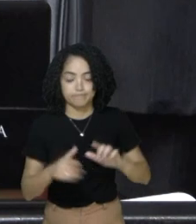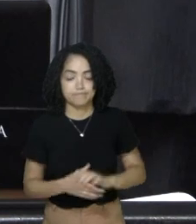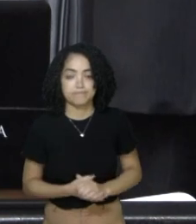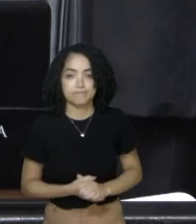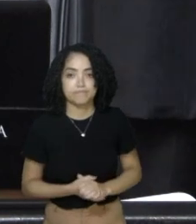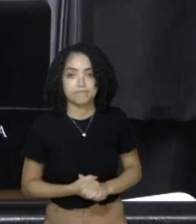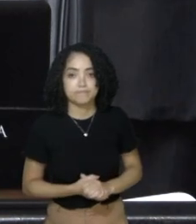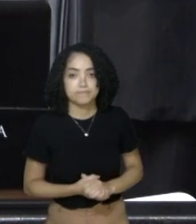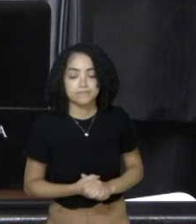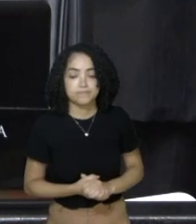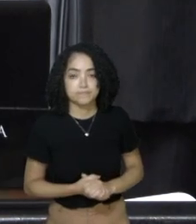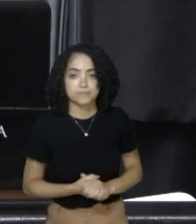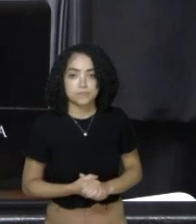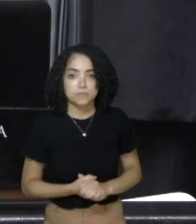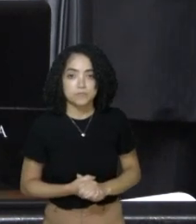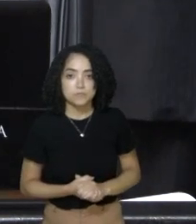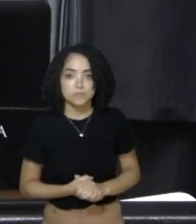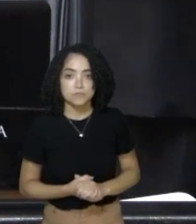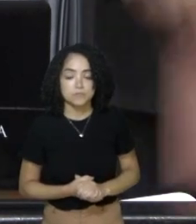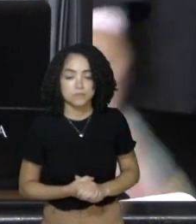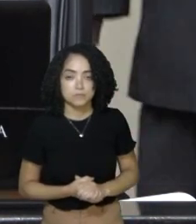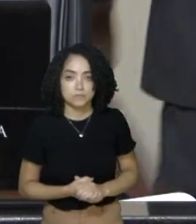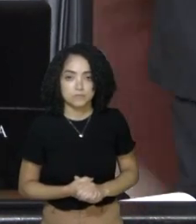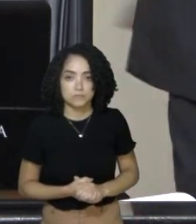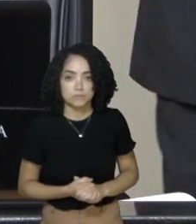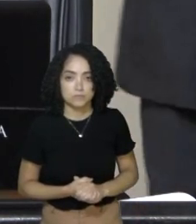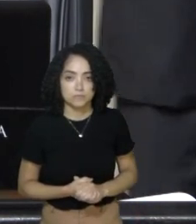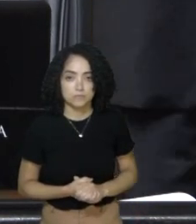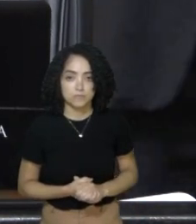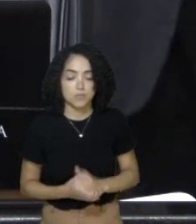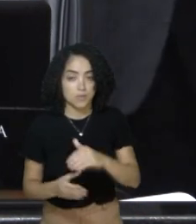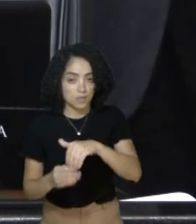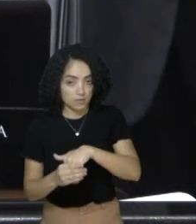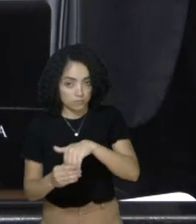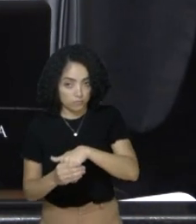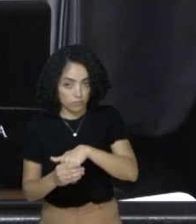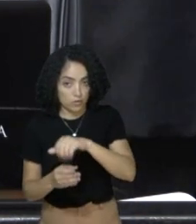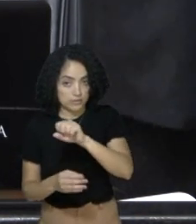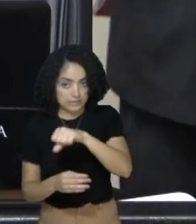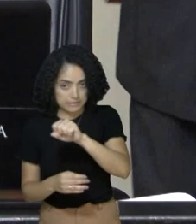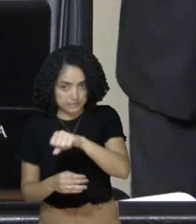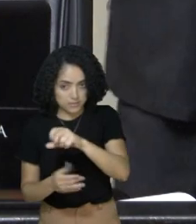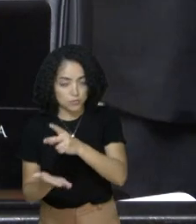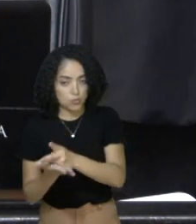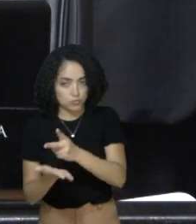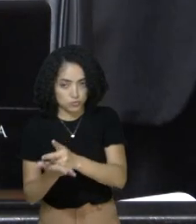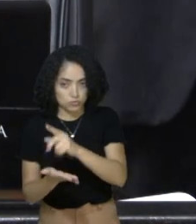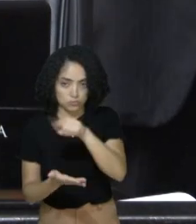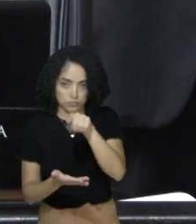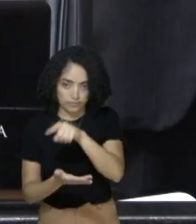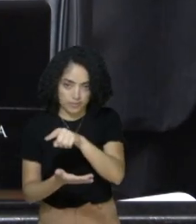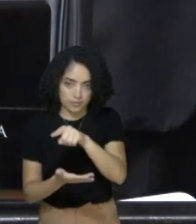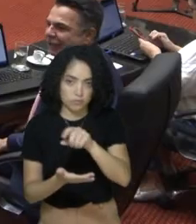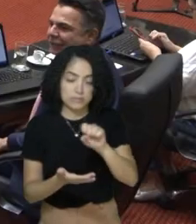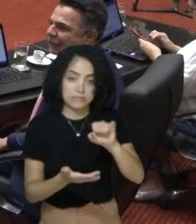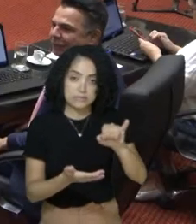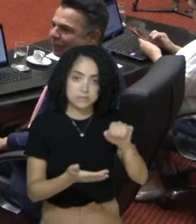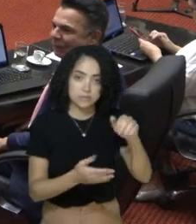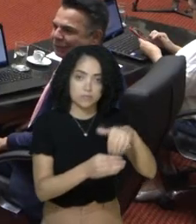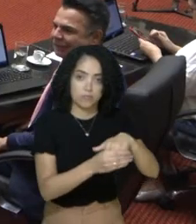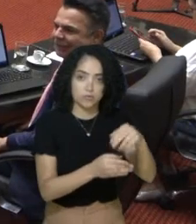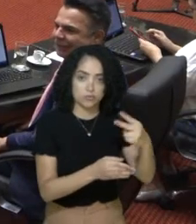para os deputados exercerem seu direito de voto. Quem vota sim, mantém o veto. Quem vota não, rejeita o veto.